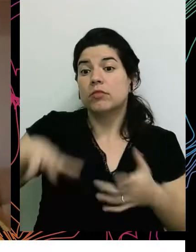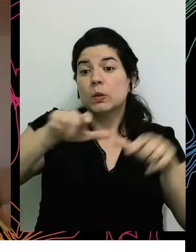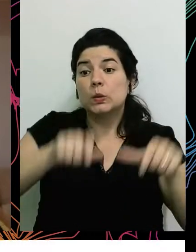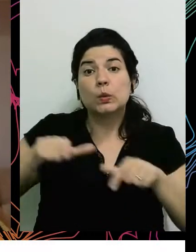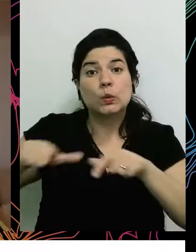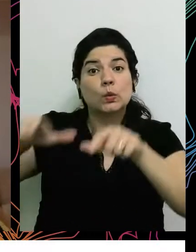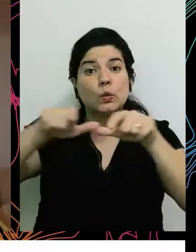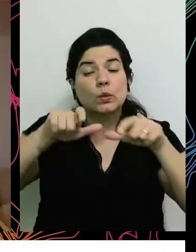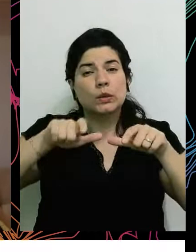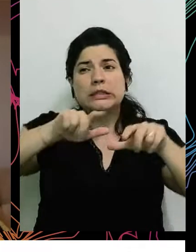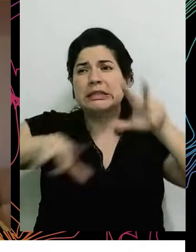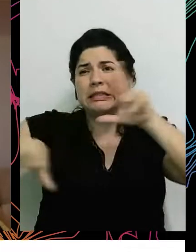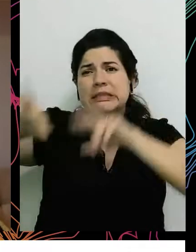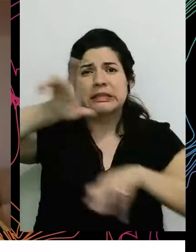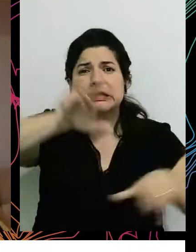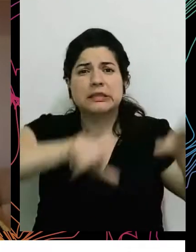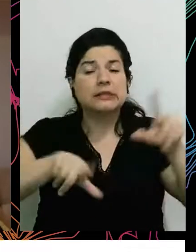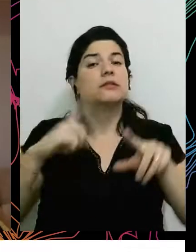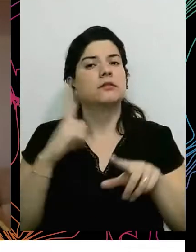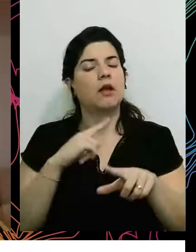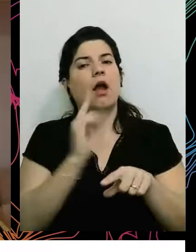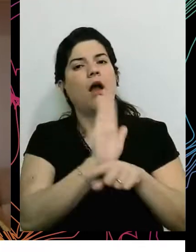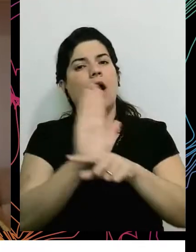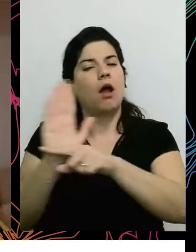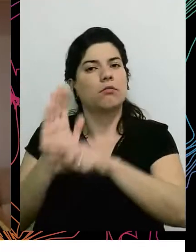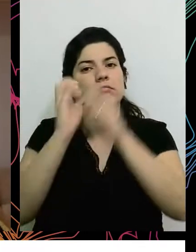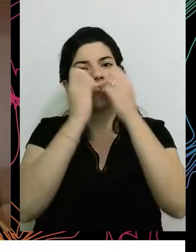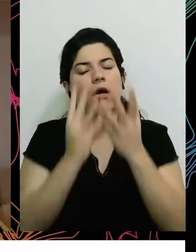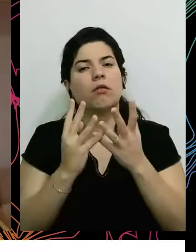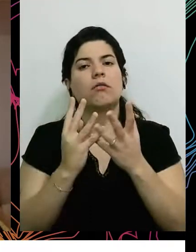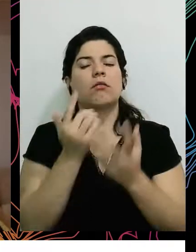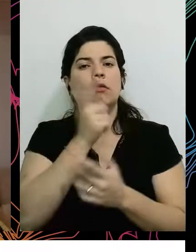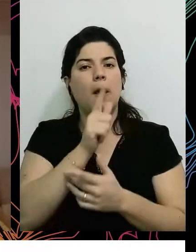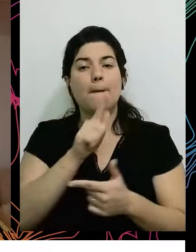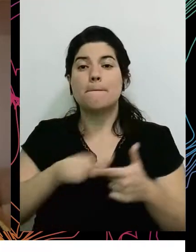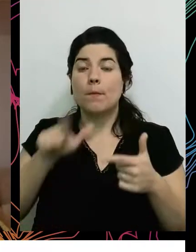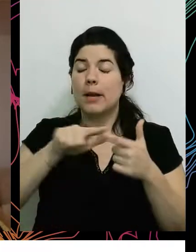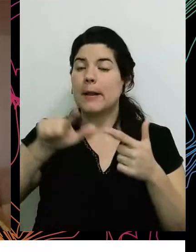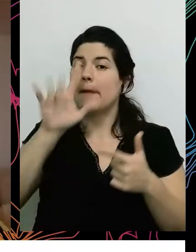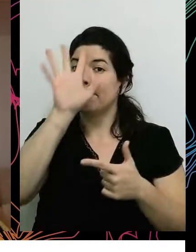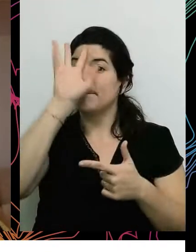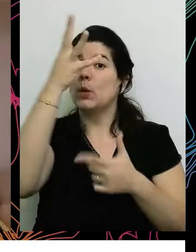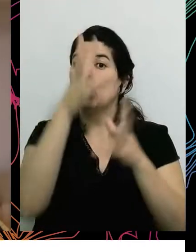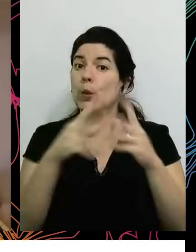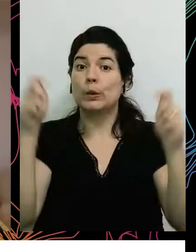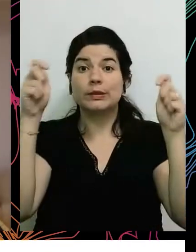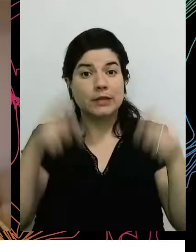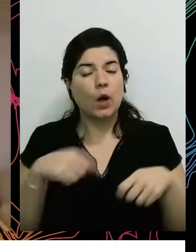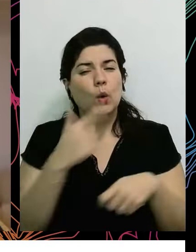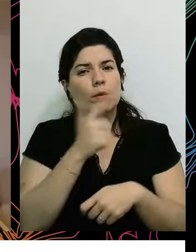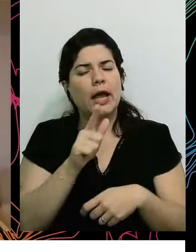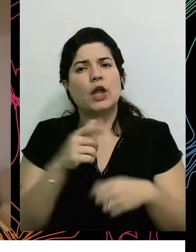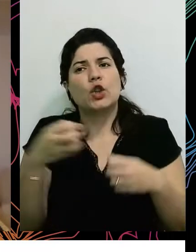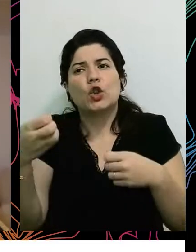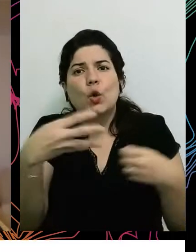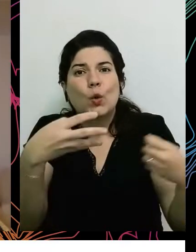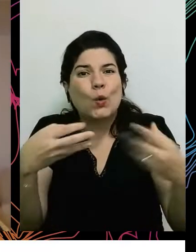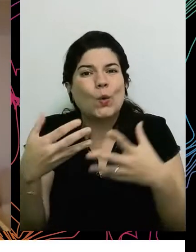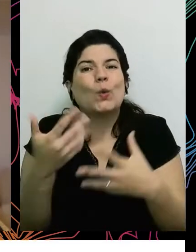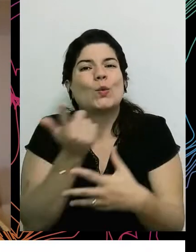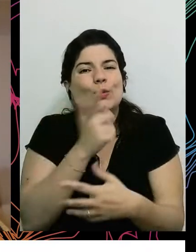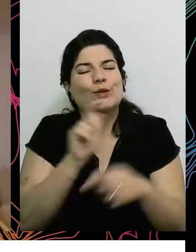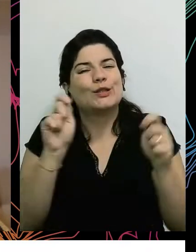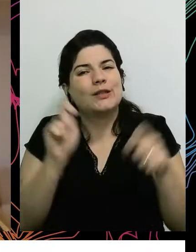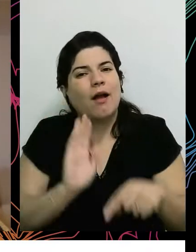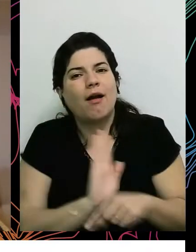traz riqueza para a solução dos problemas, ela traz riqueza para a inovação, ela traz riqueza para a